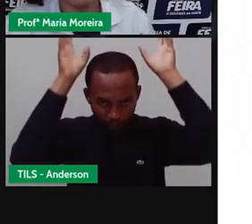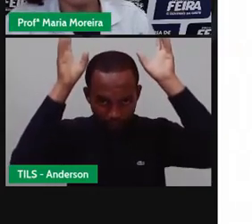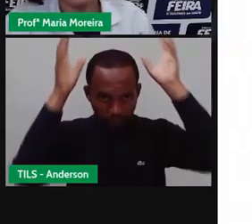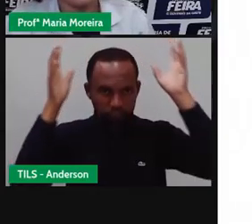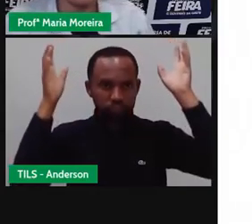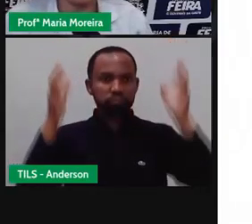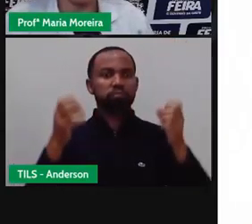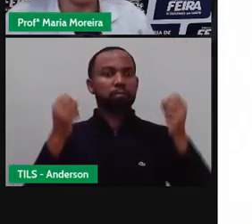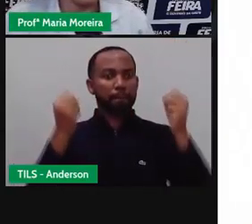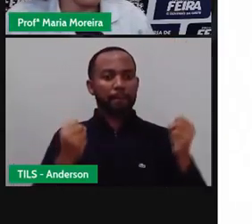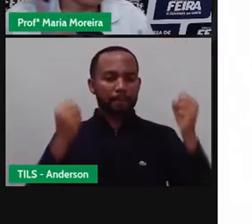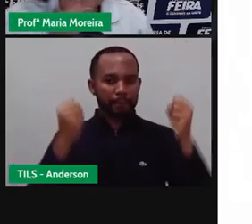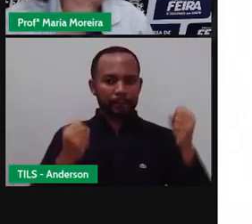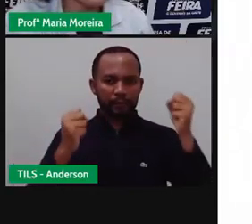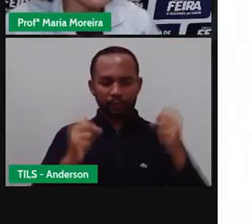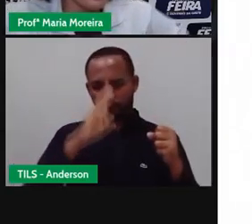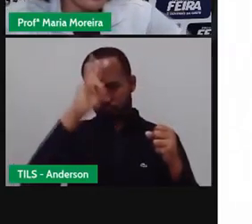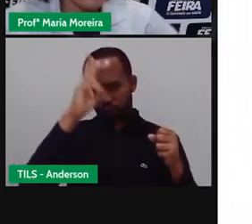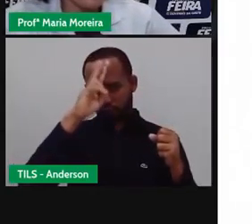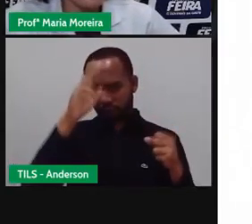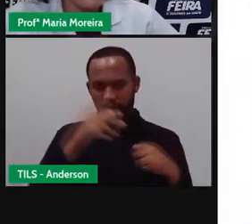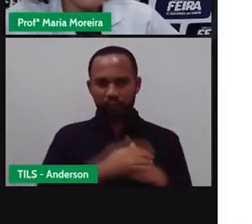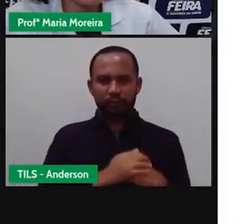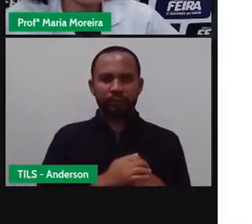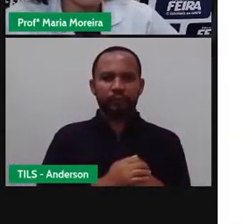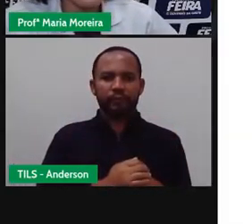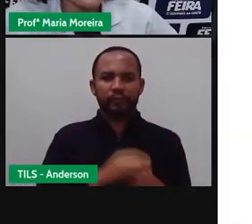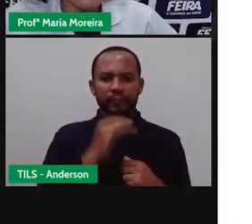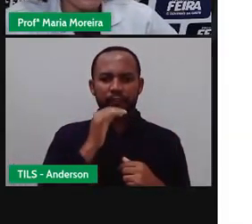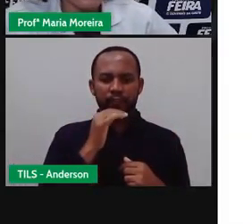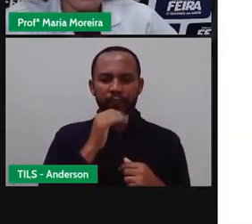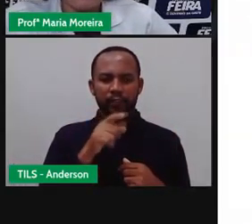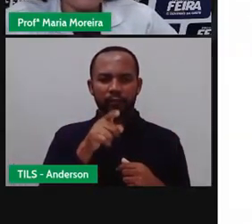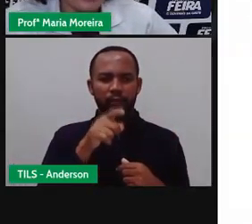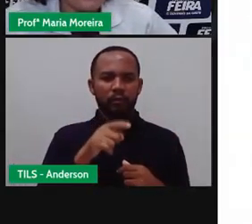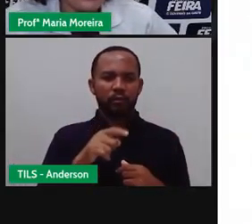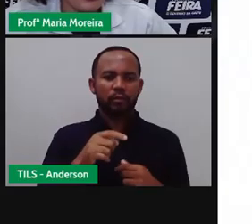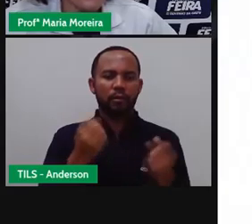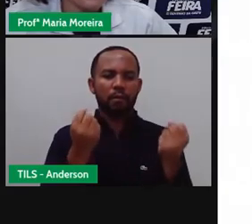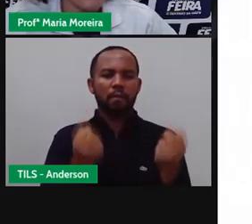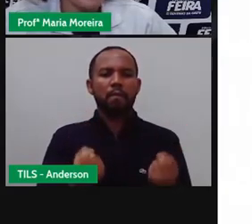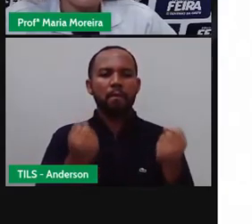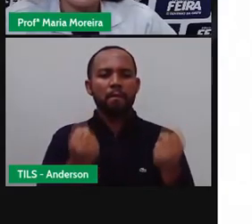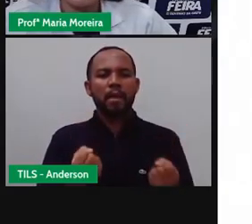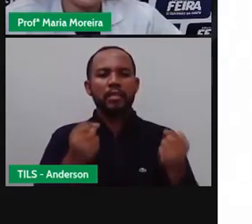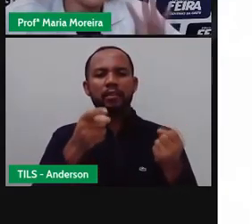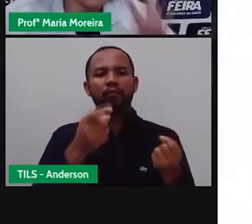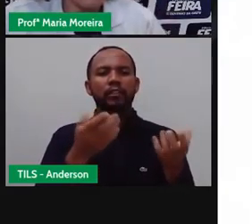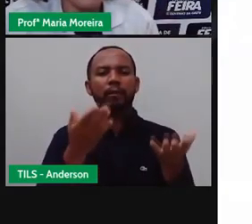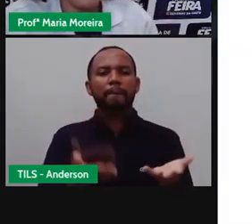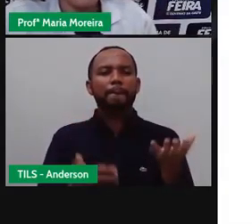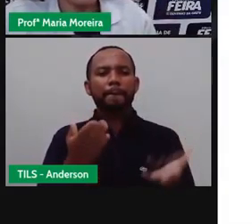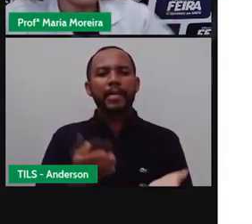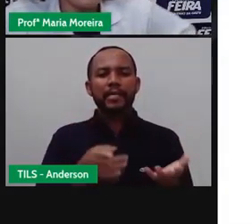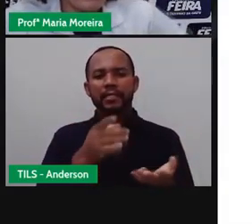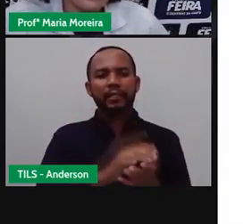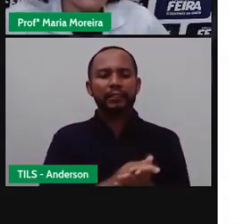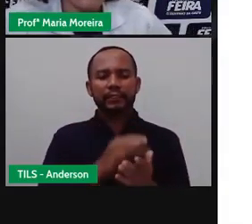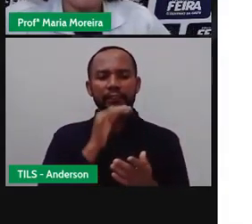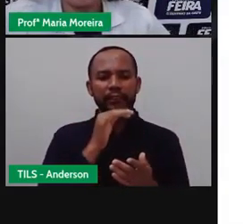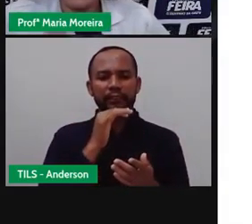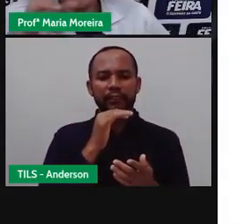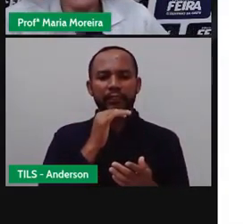próprio peso. Vamos pensar aqui agora. Você pesa quanto? Pergunta aí para o seu responsável, já que você, se você não souber. Mas se